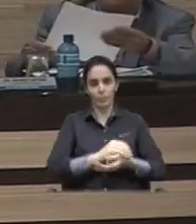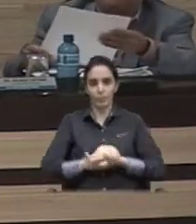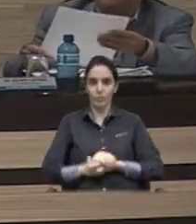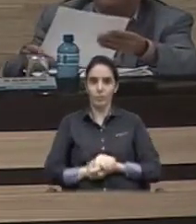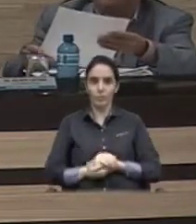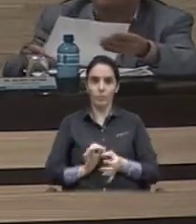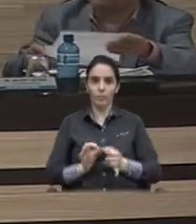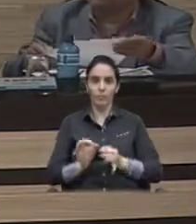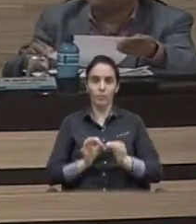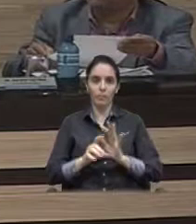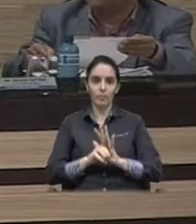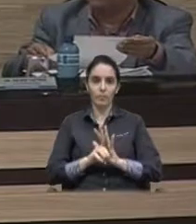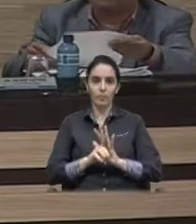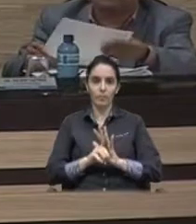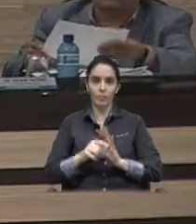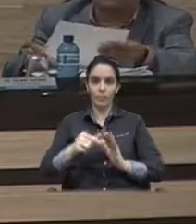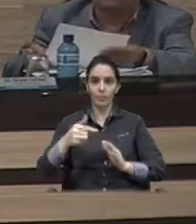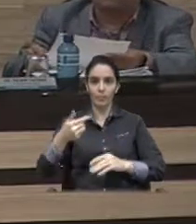competentes. Projeto de lei número